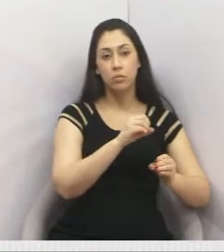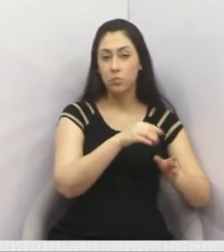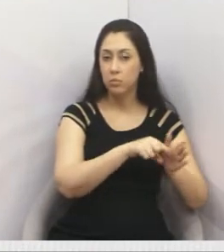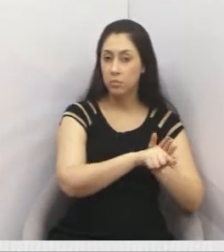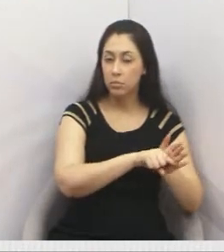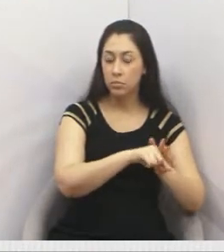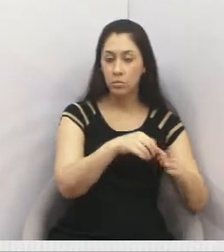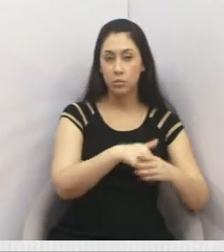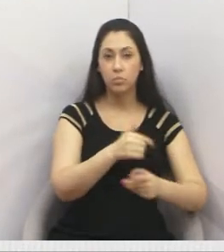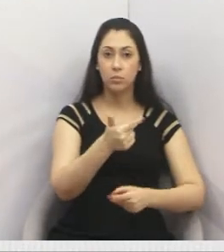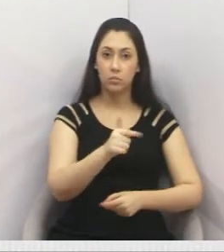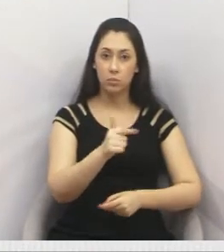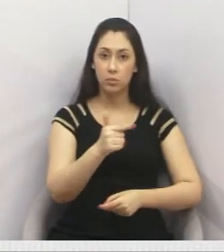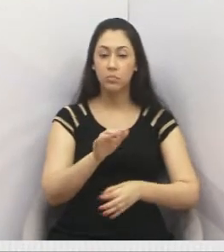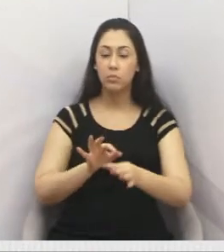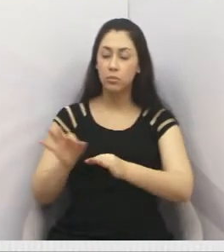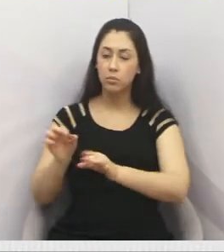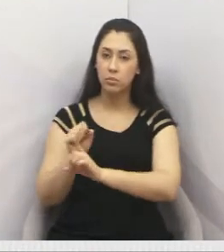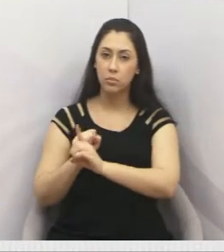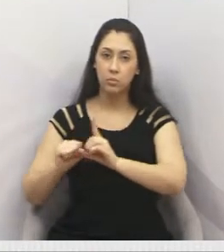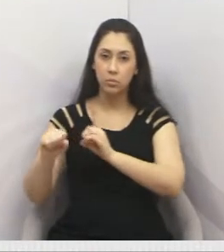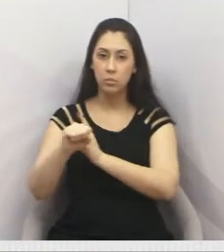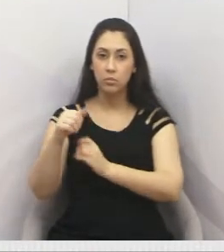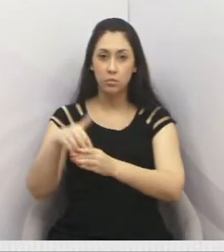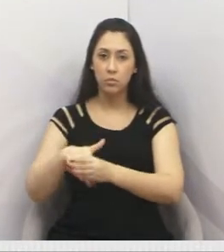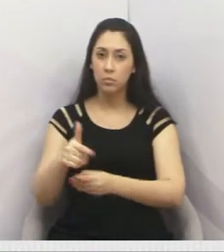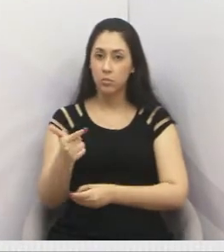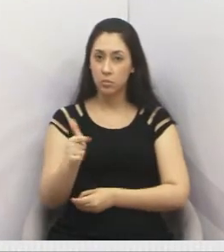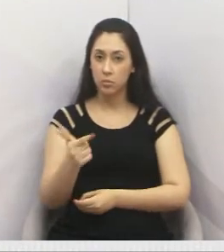acadêmicas de pesquisa em branco e organização da sociedade civil em branco.